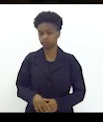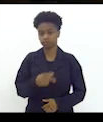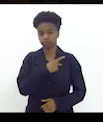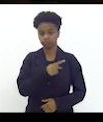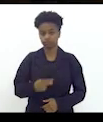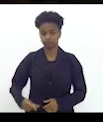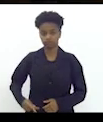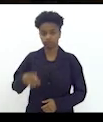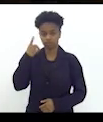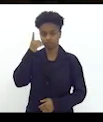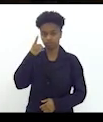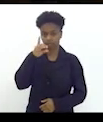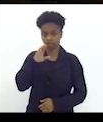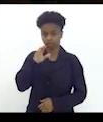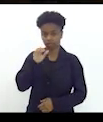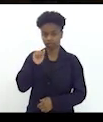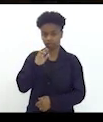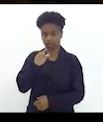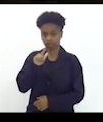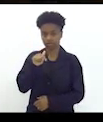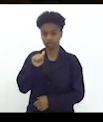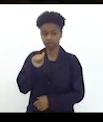deputada Carla Machado,